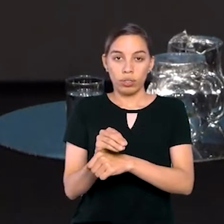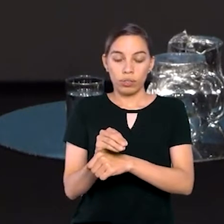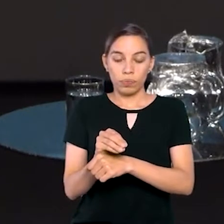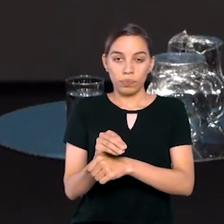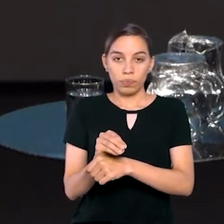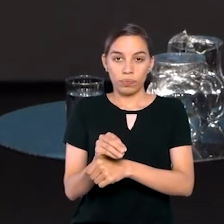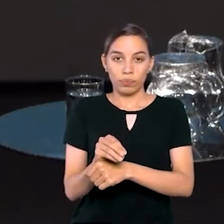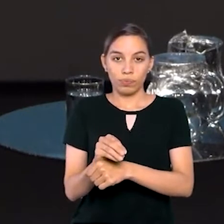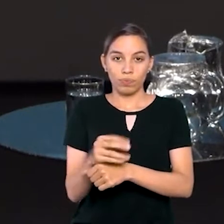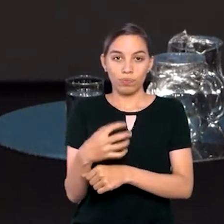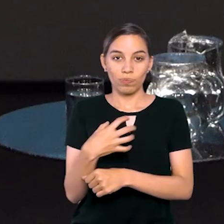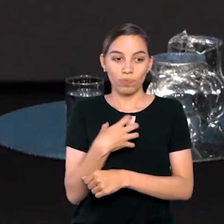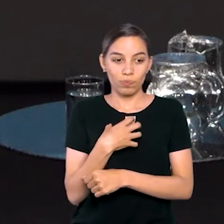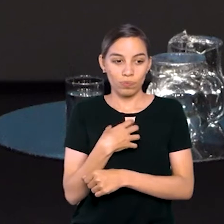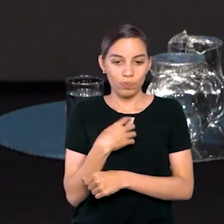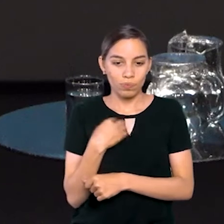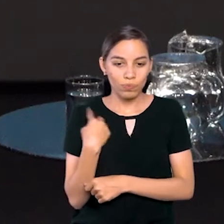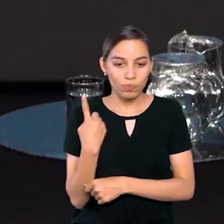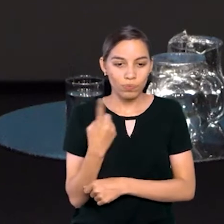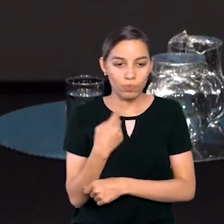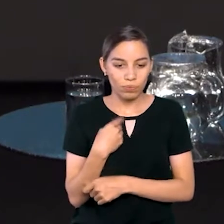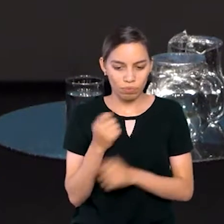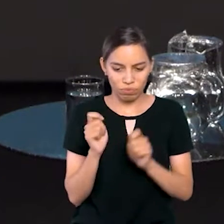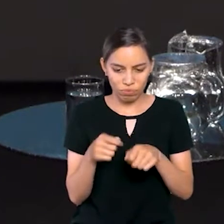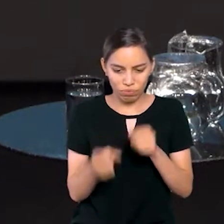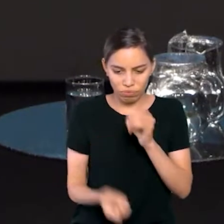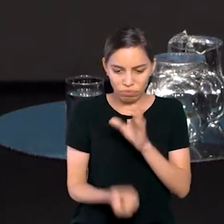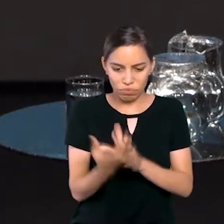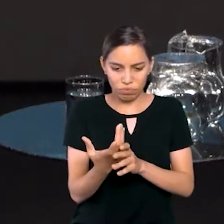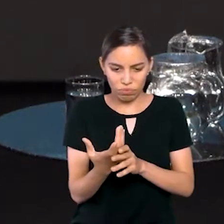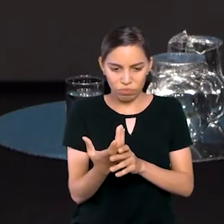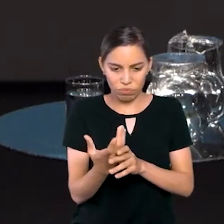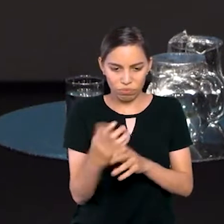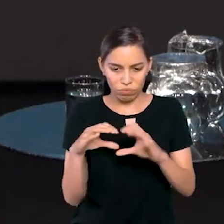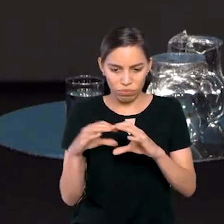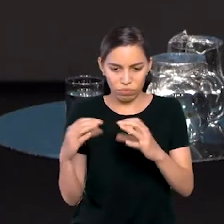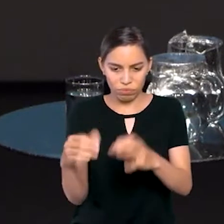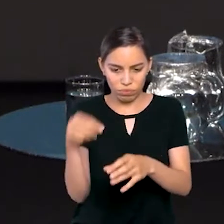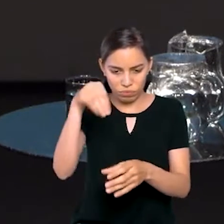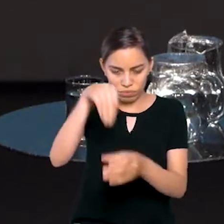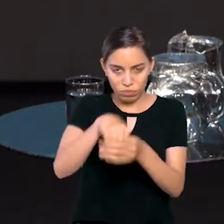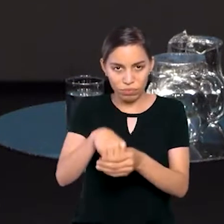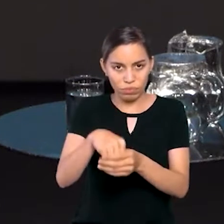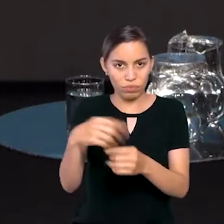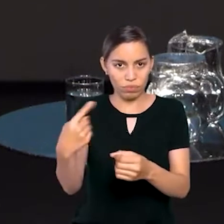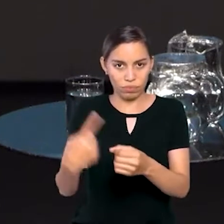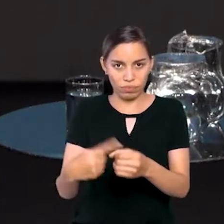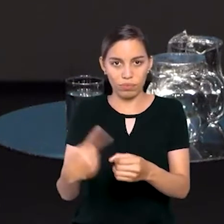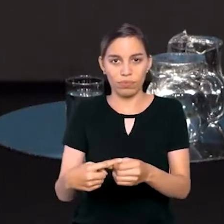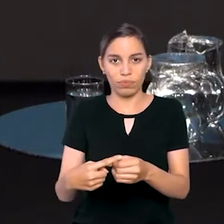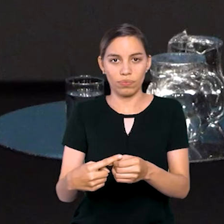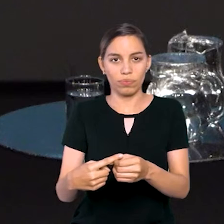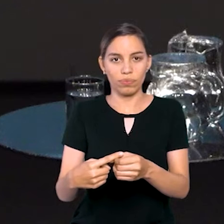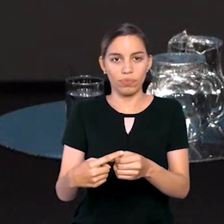de maneira que a gente constitua comunidades também amplas, comunidades dentro desses espaços urbanos.